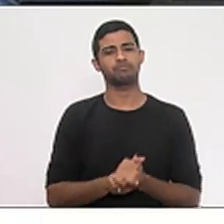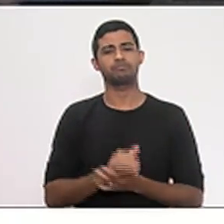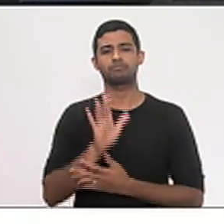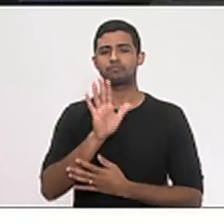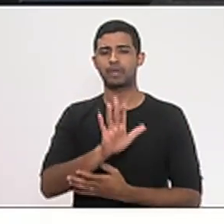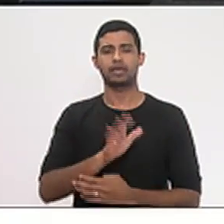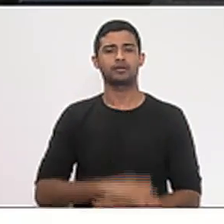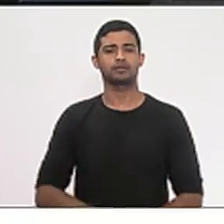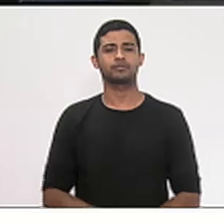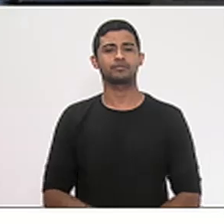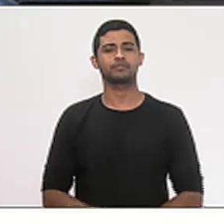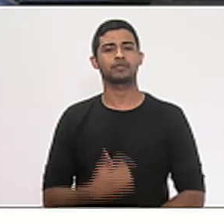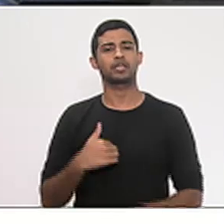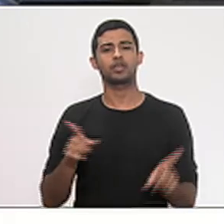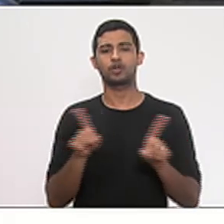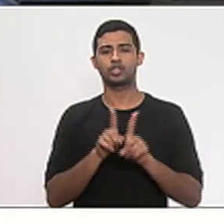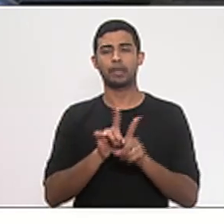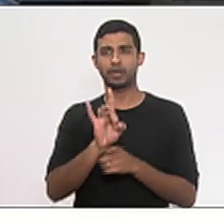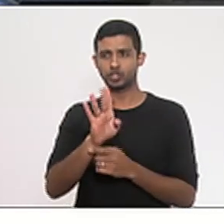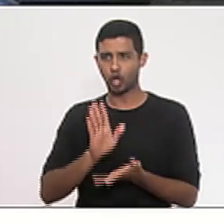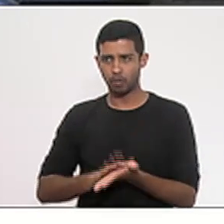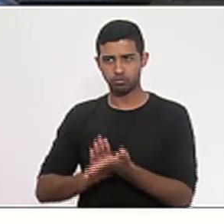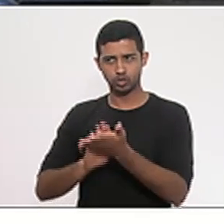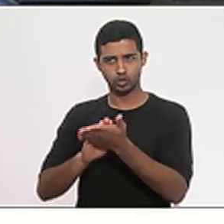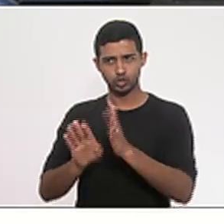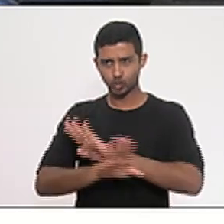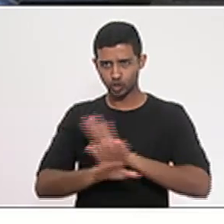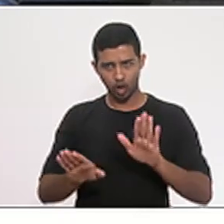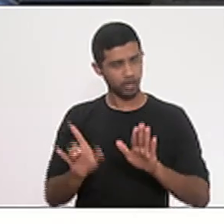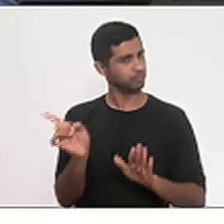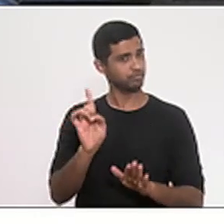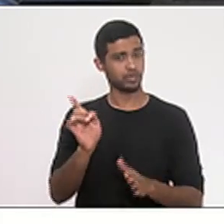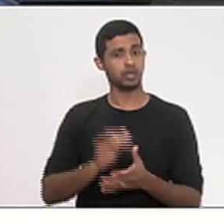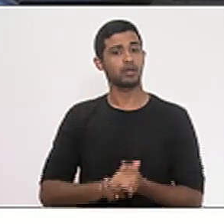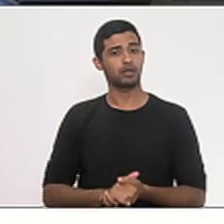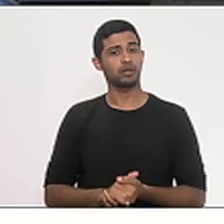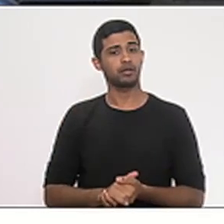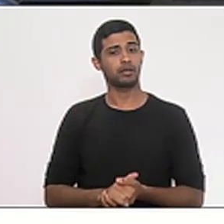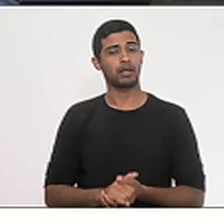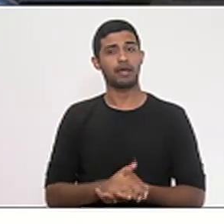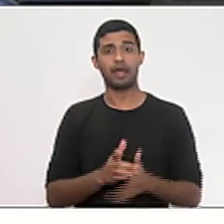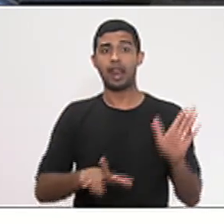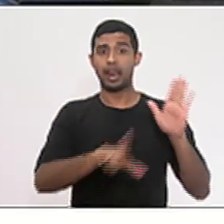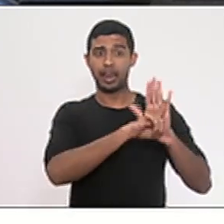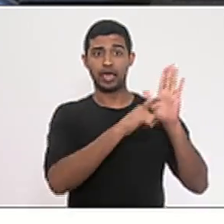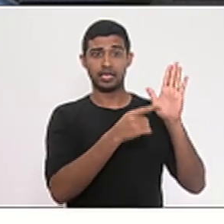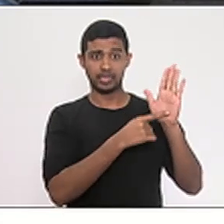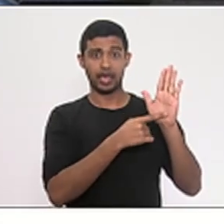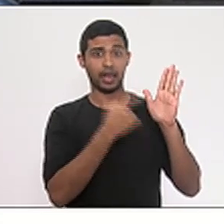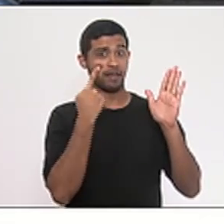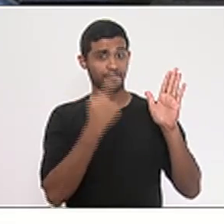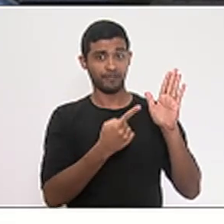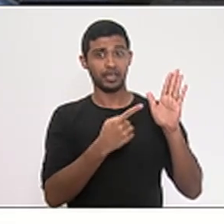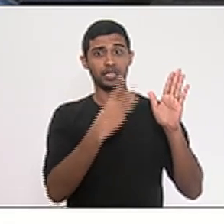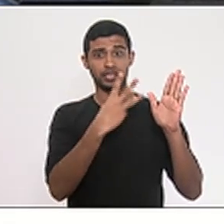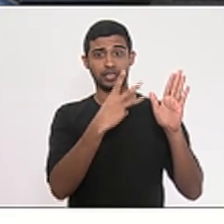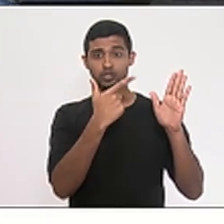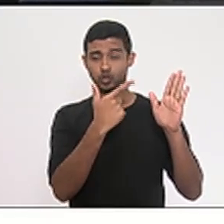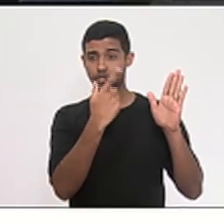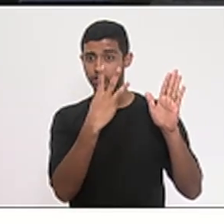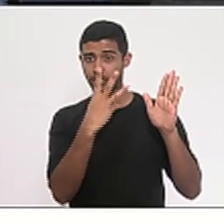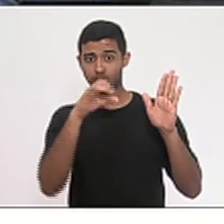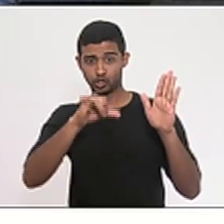Mas eu também não tenho só elogios. Eu quero dizer que essa mesma lei que o senhor citou, a 3239, em seu